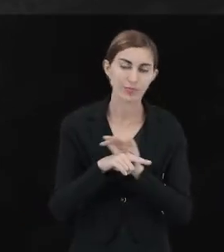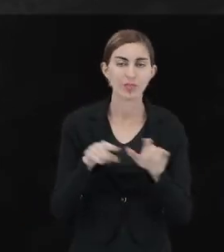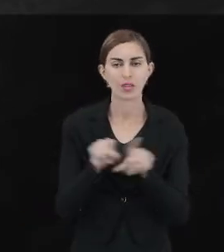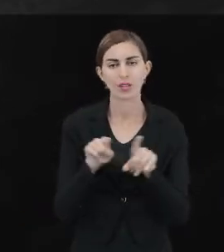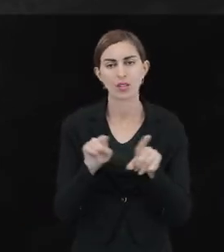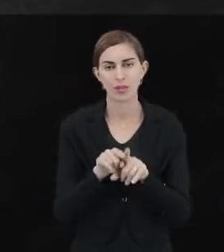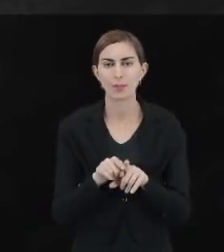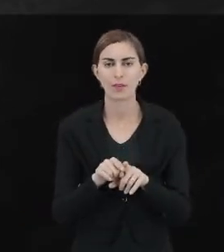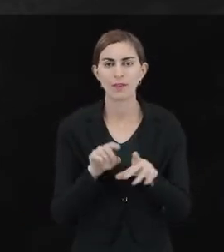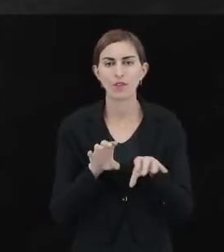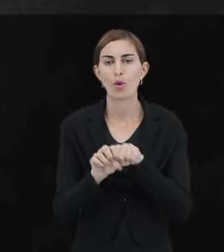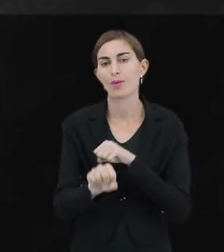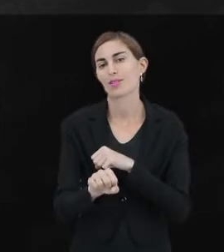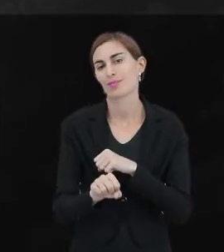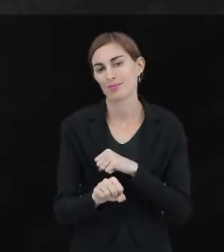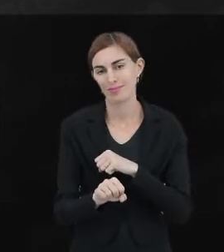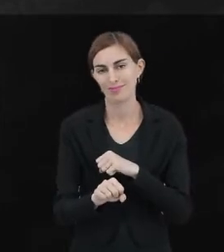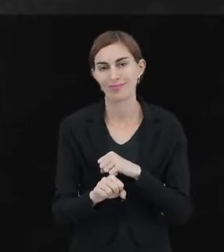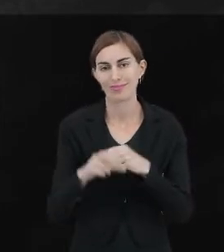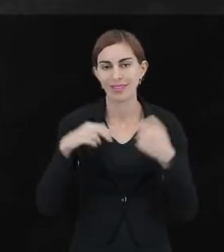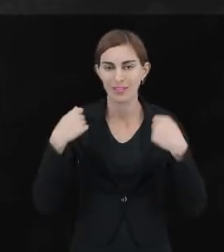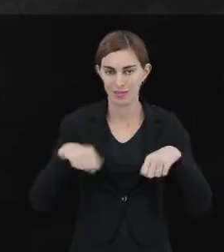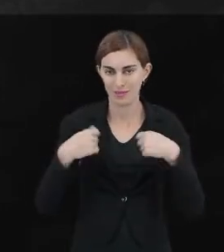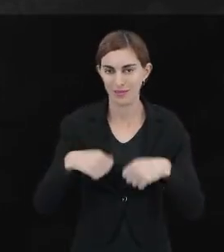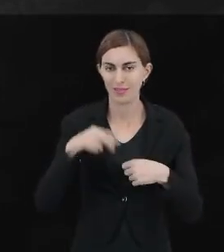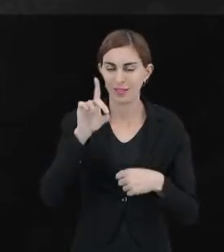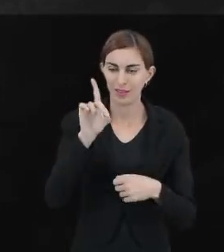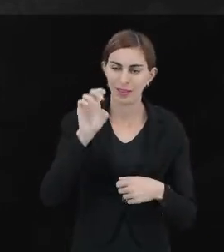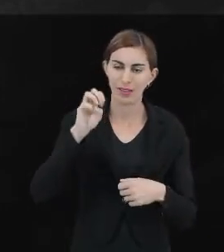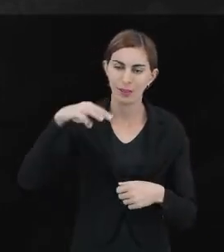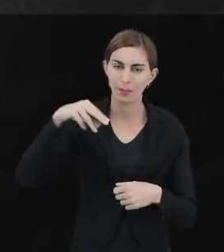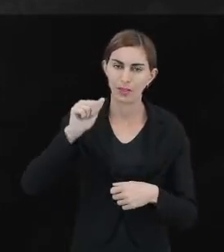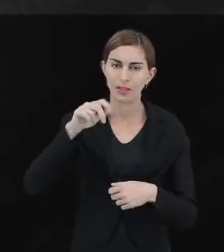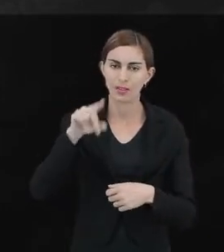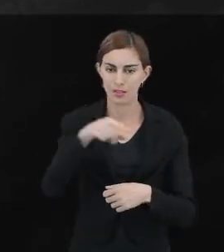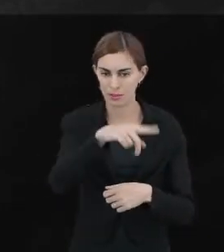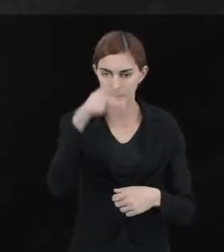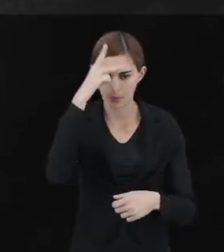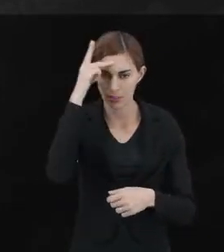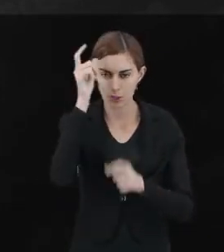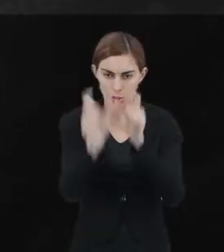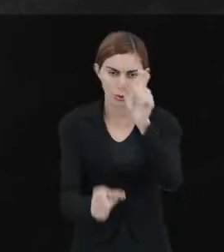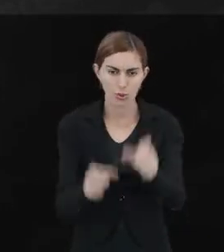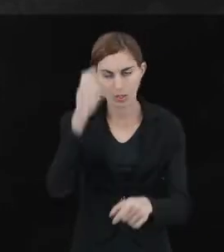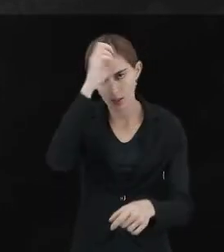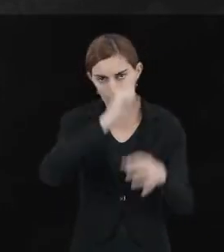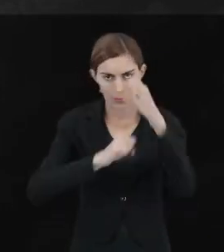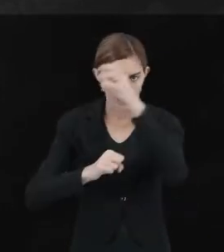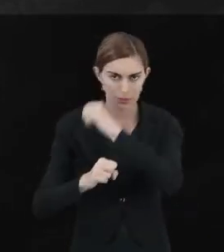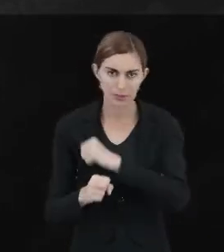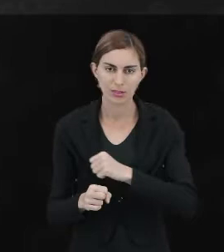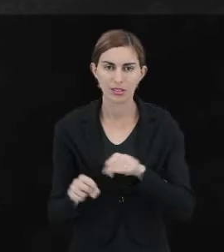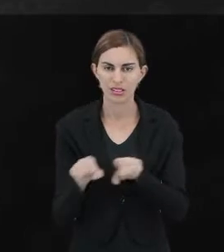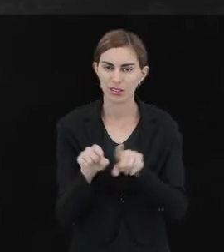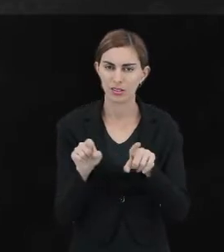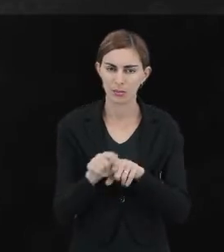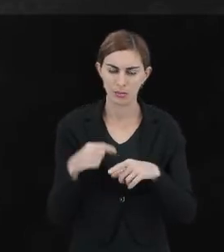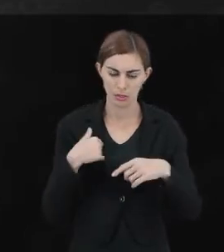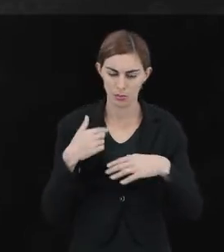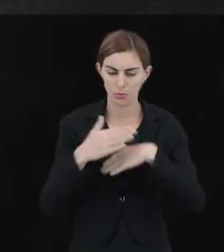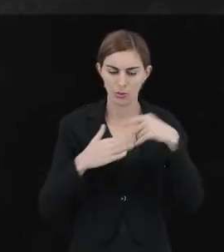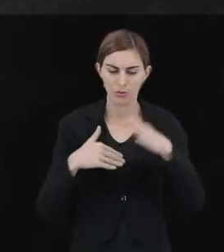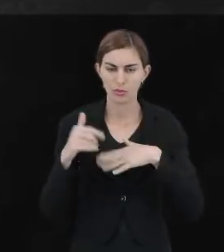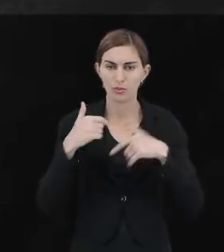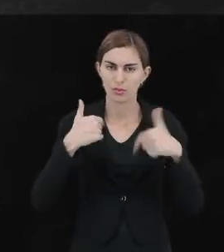o ideal de formação, as demandas dos sujeitos aprendentes, as condições dos profissionais que